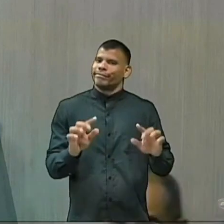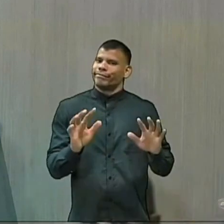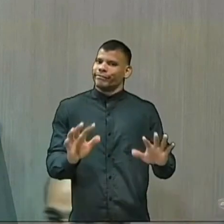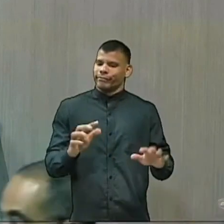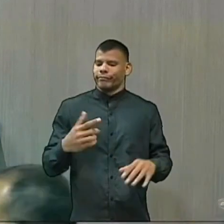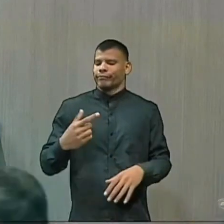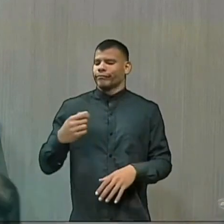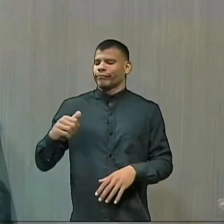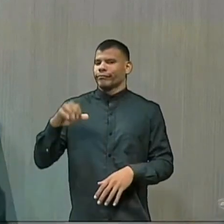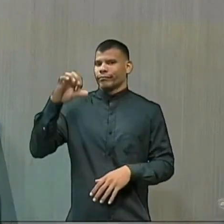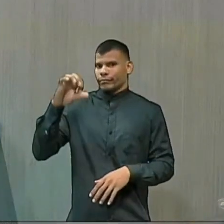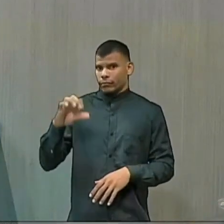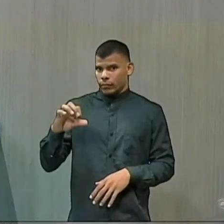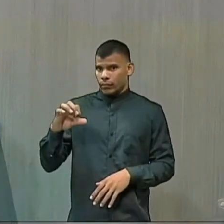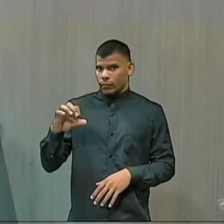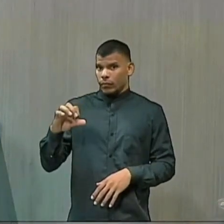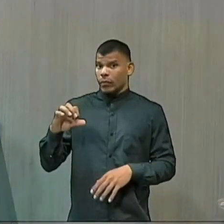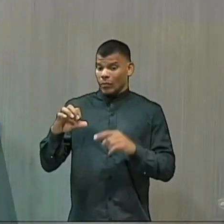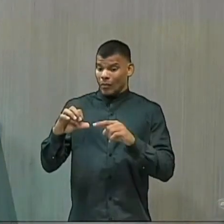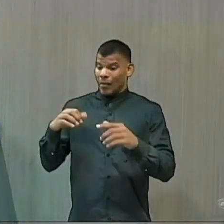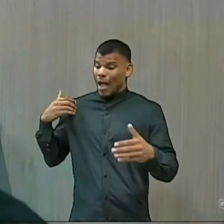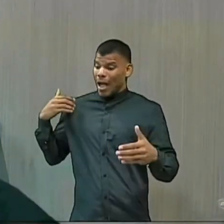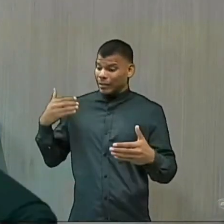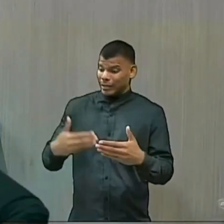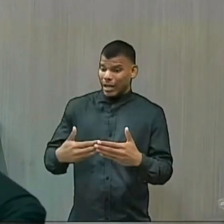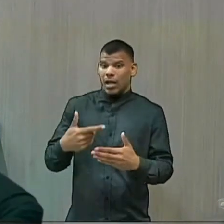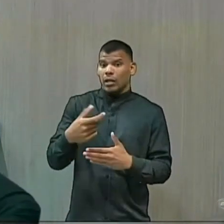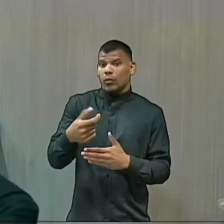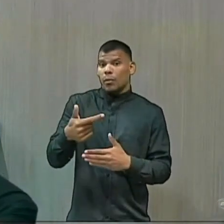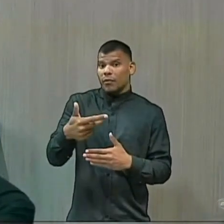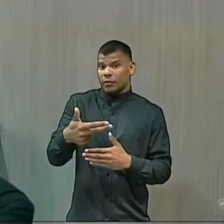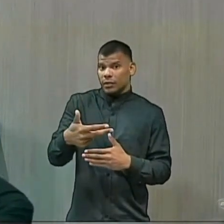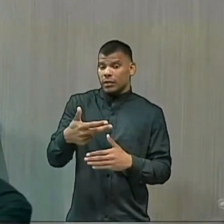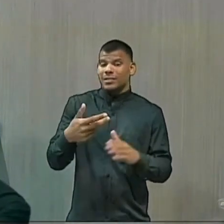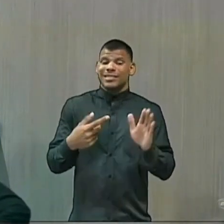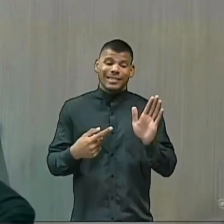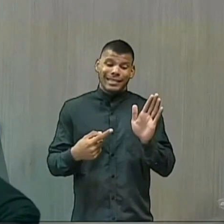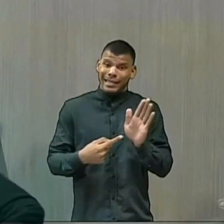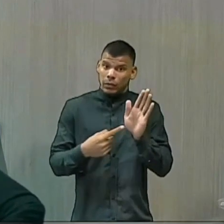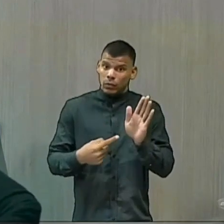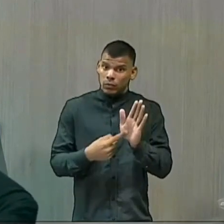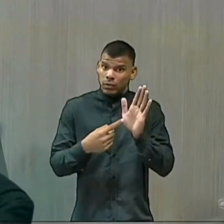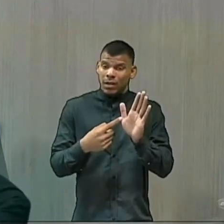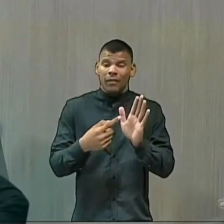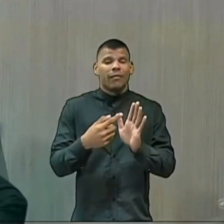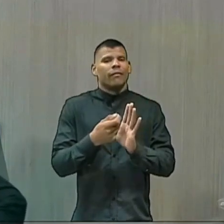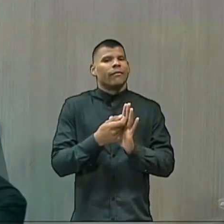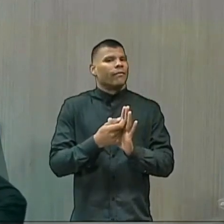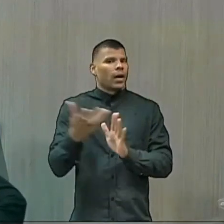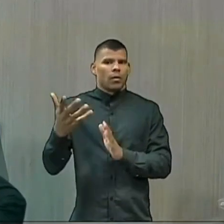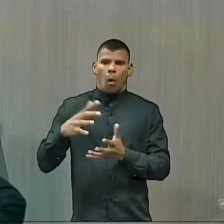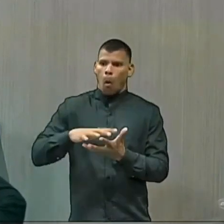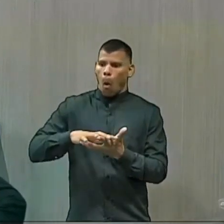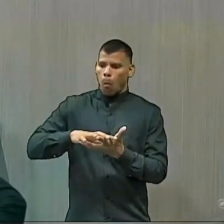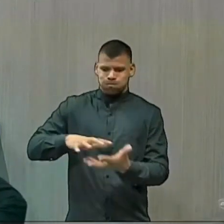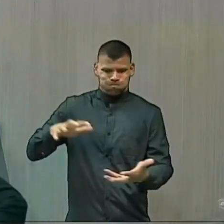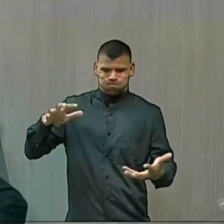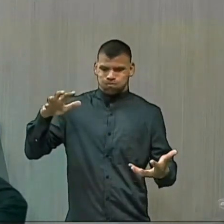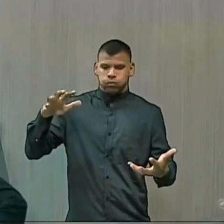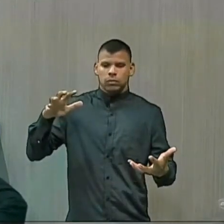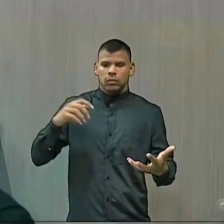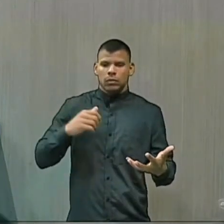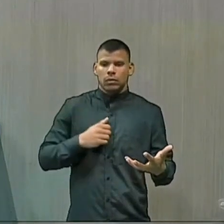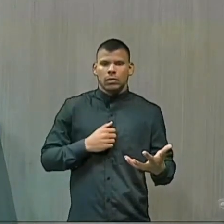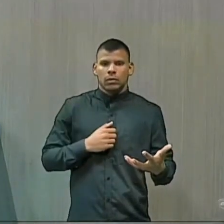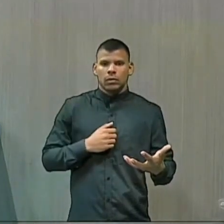evidências coletadas por diferentes organismos. Decisões judiciais, inspeções do Judiciário, da